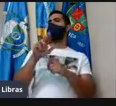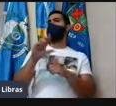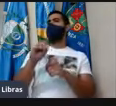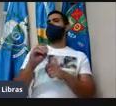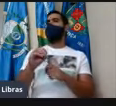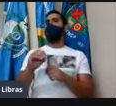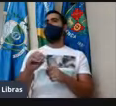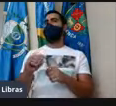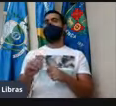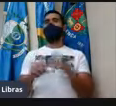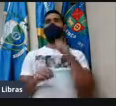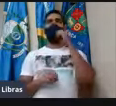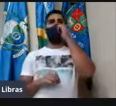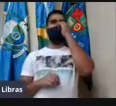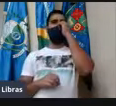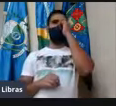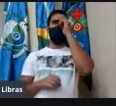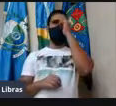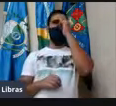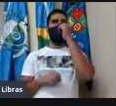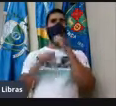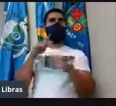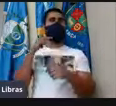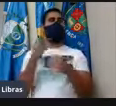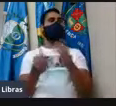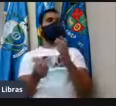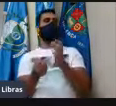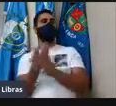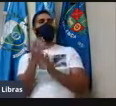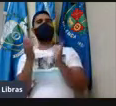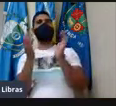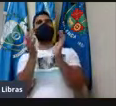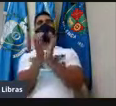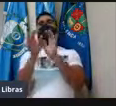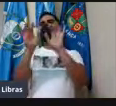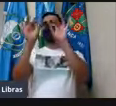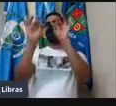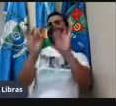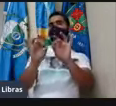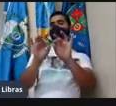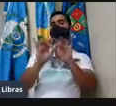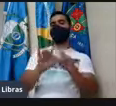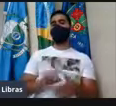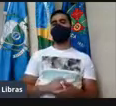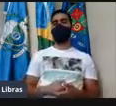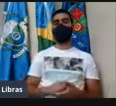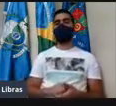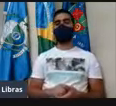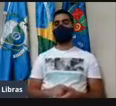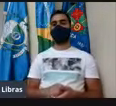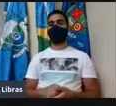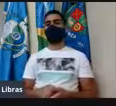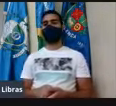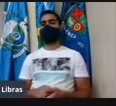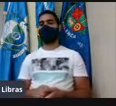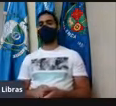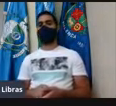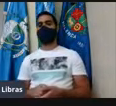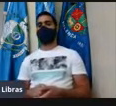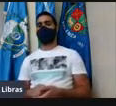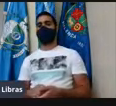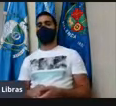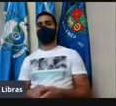vereador autor do projeto de resolução que criou a Comissão Especial de Enfrentamento dos